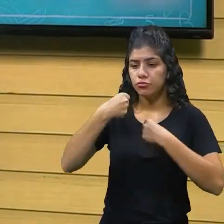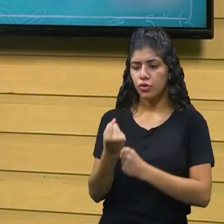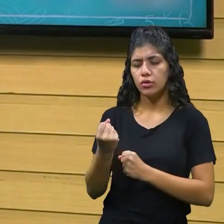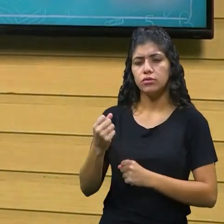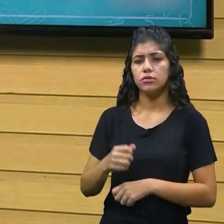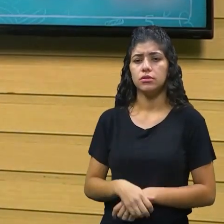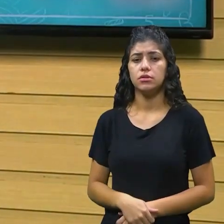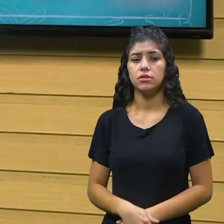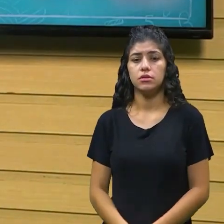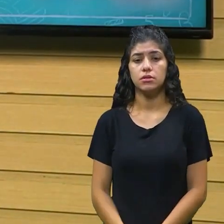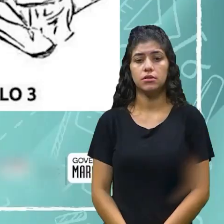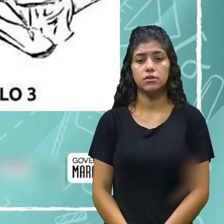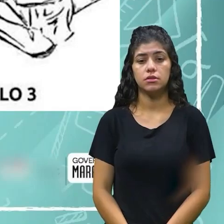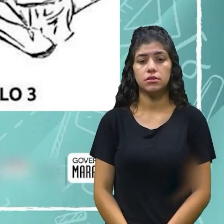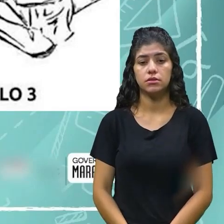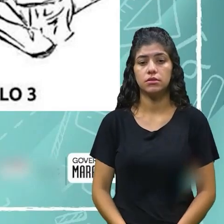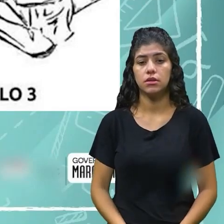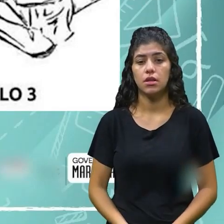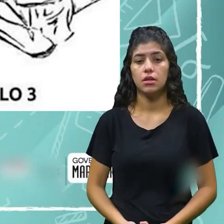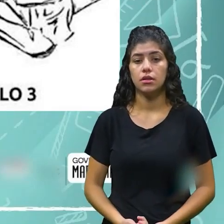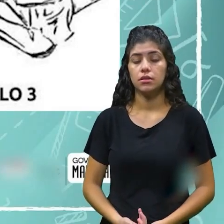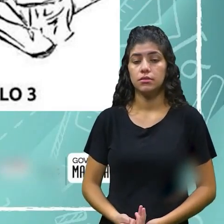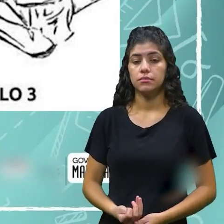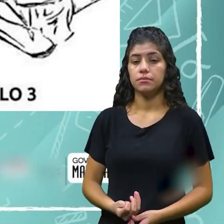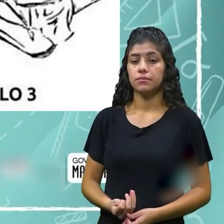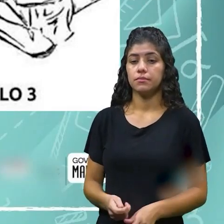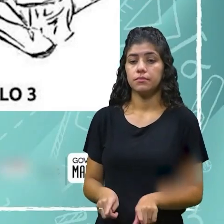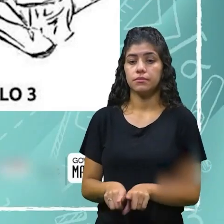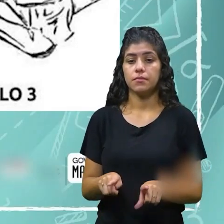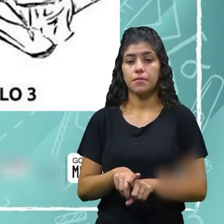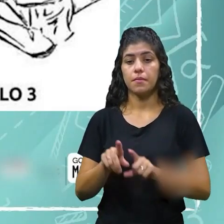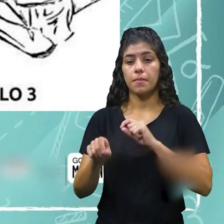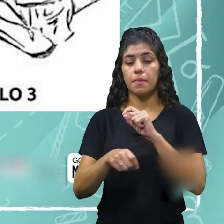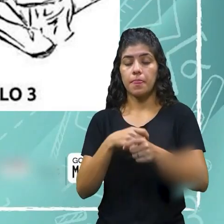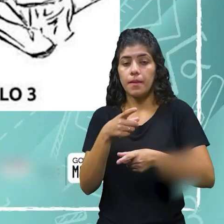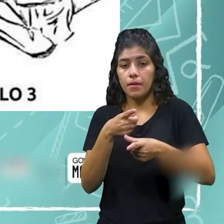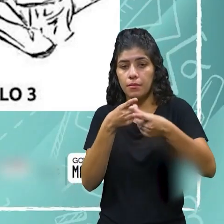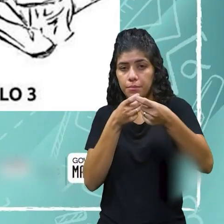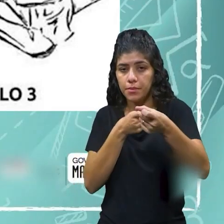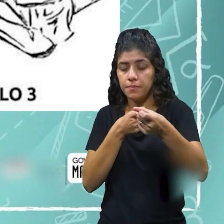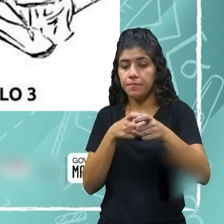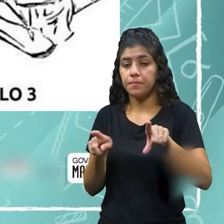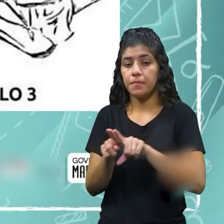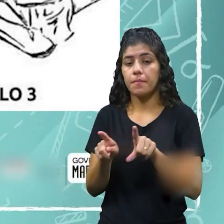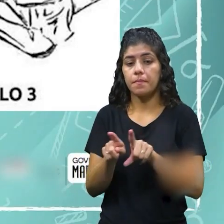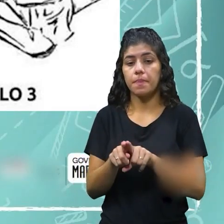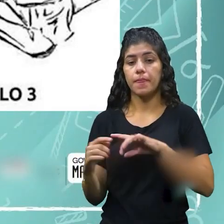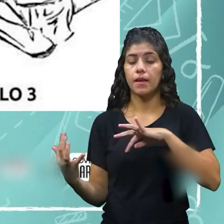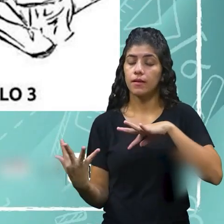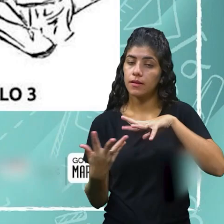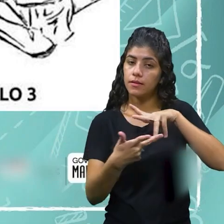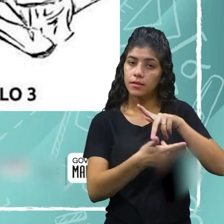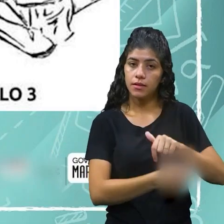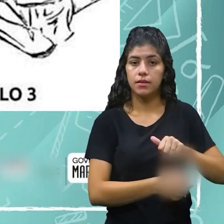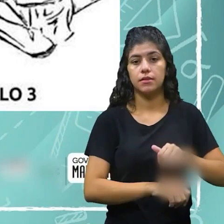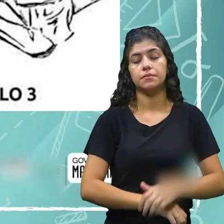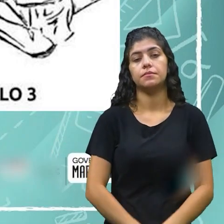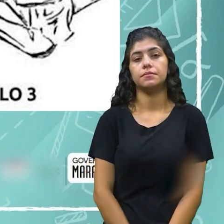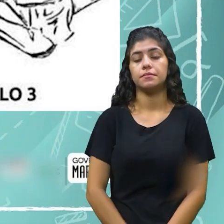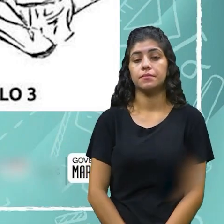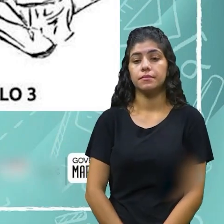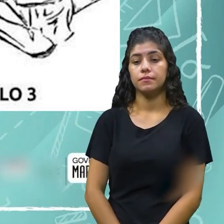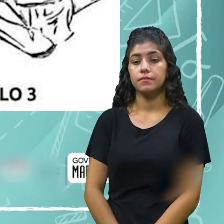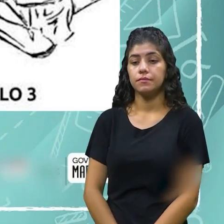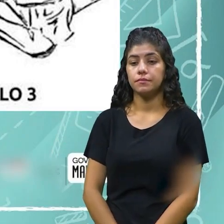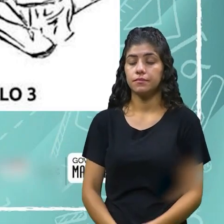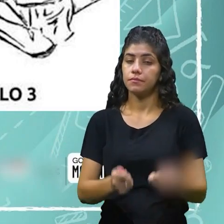né, que você está imprimido nisso, né? Aqui, o exemplo do tiro, né, do coice, ok? E a ação aqui também provocada pelo exemplo